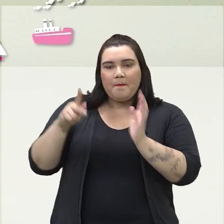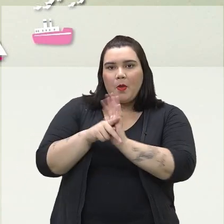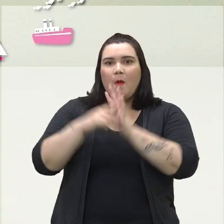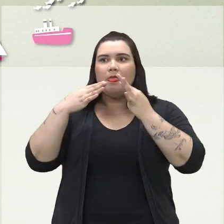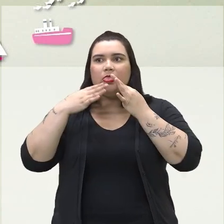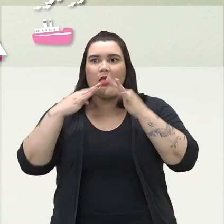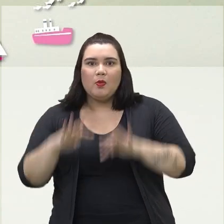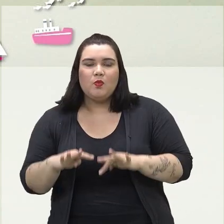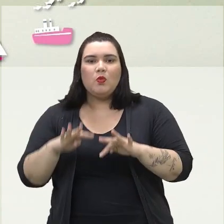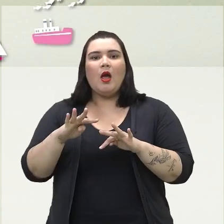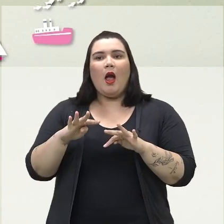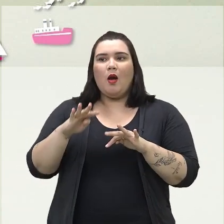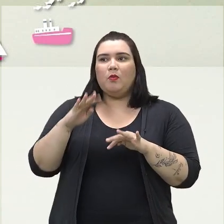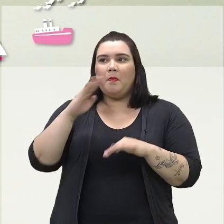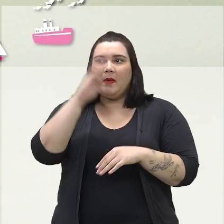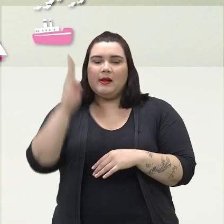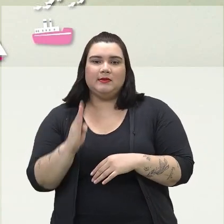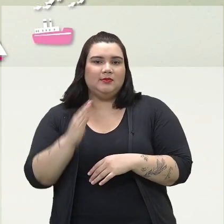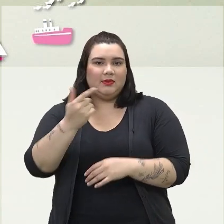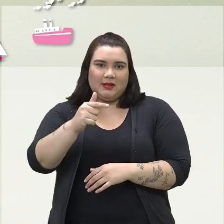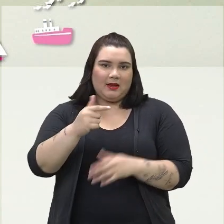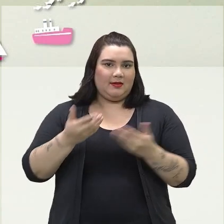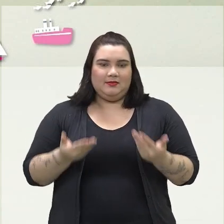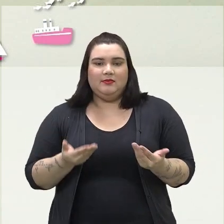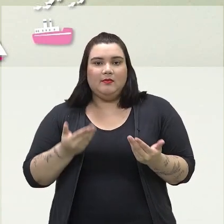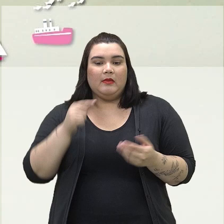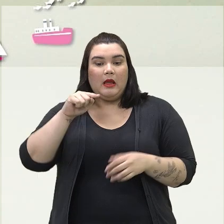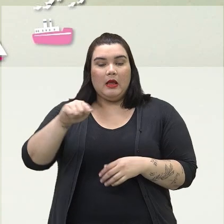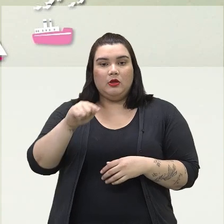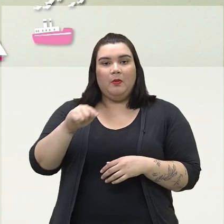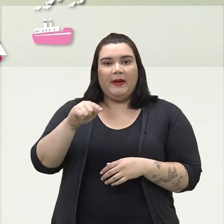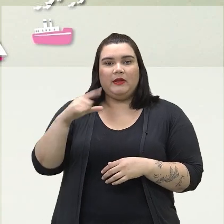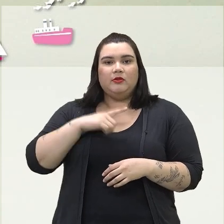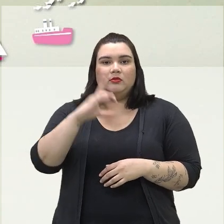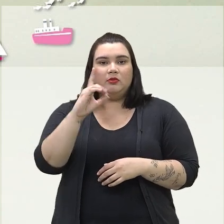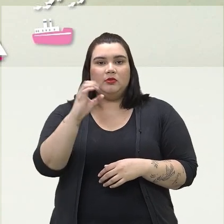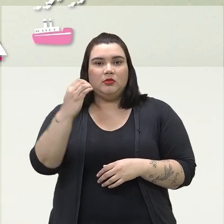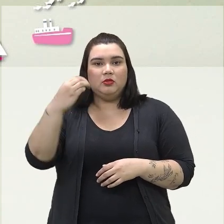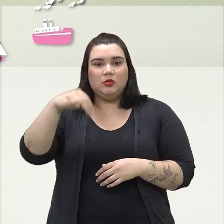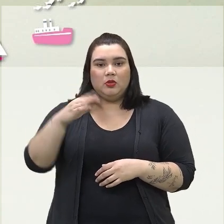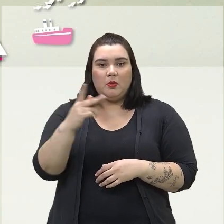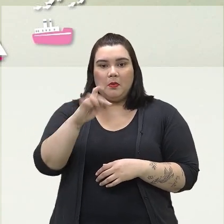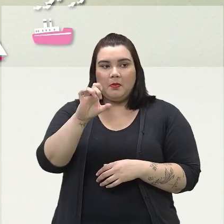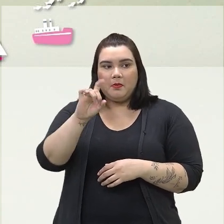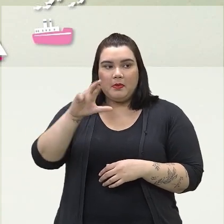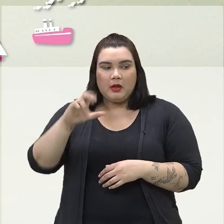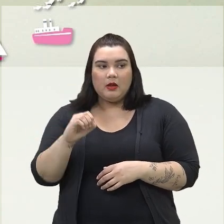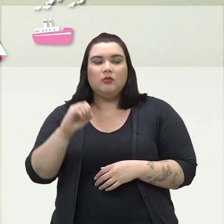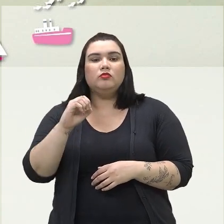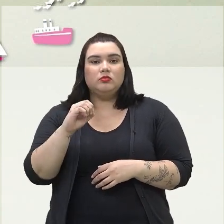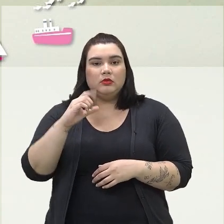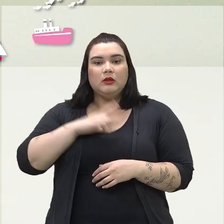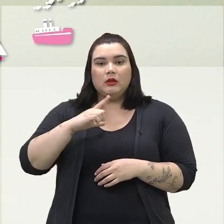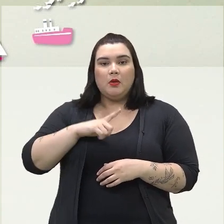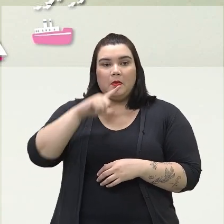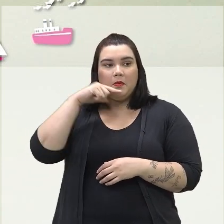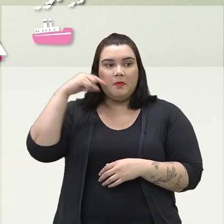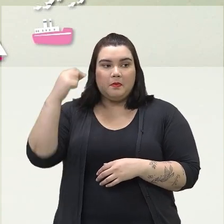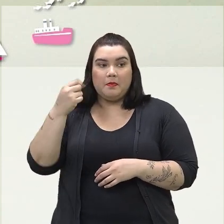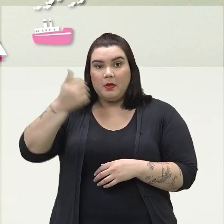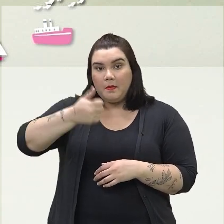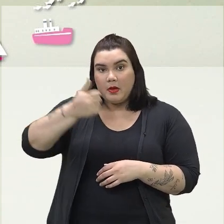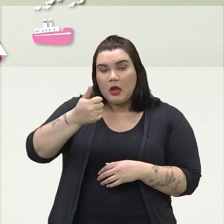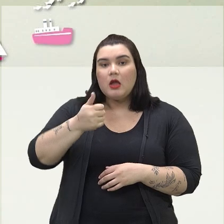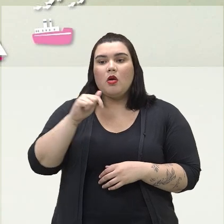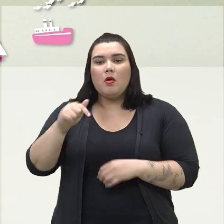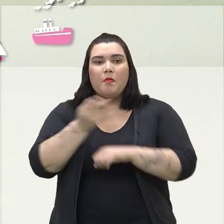Pedro I teve que andar em busca de apoio ali com os líderes dentro das províncias para que ele conseguisse manter